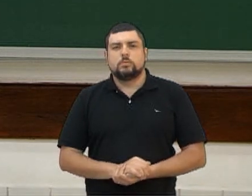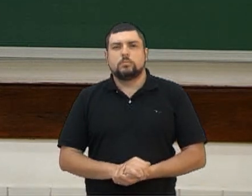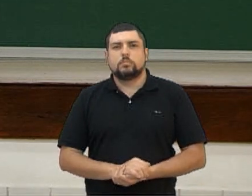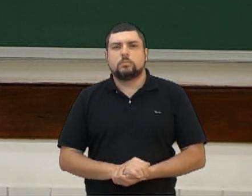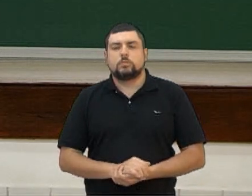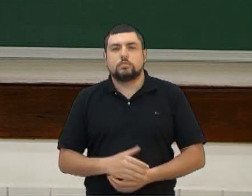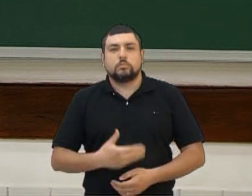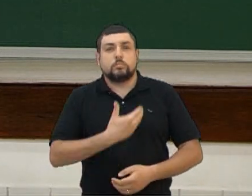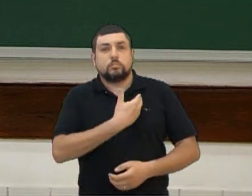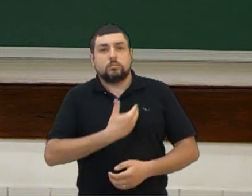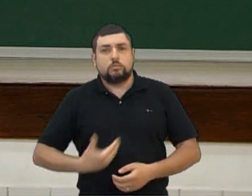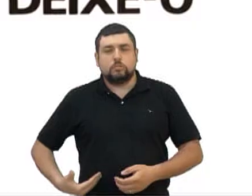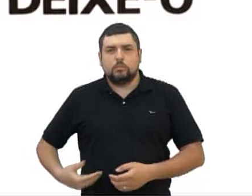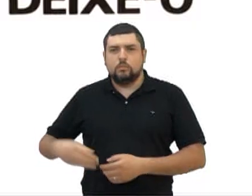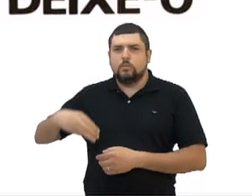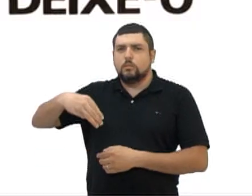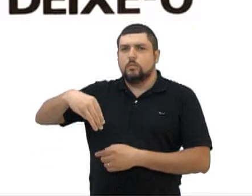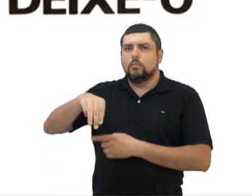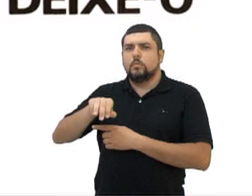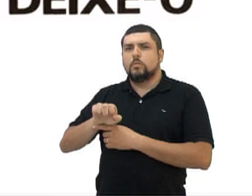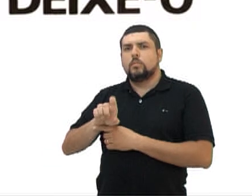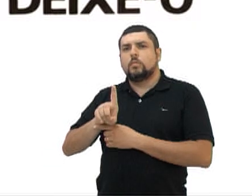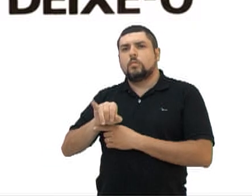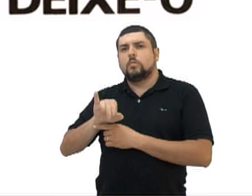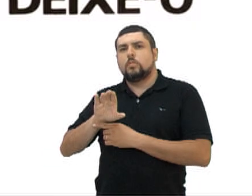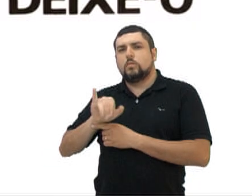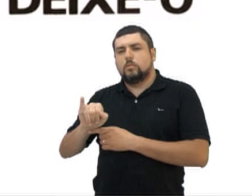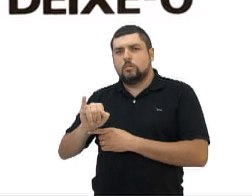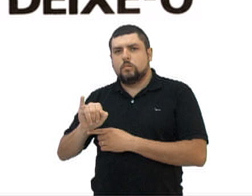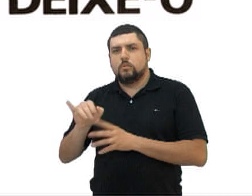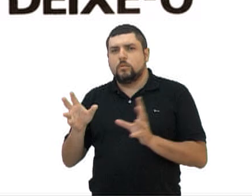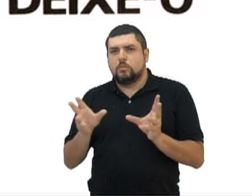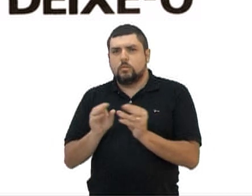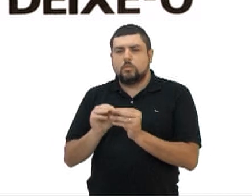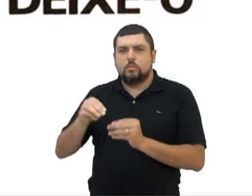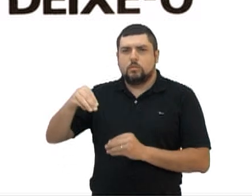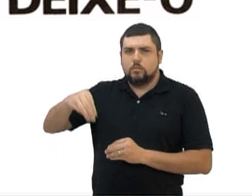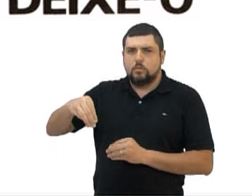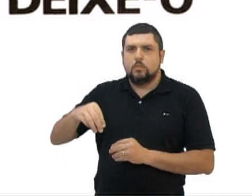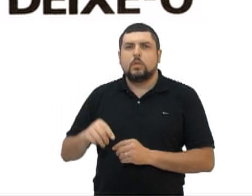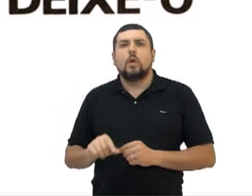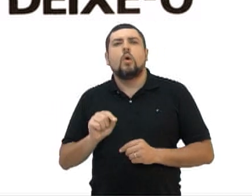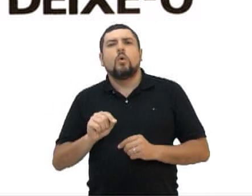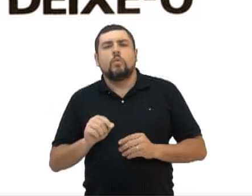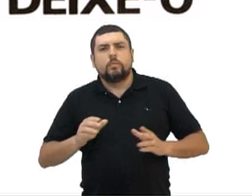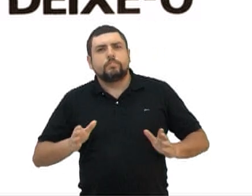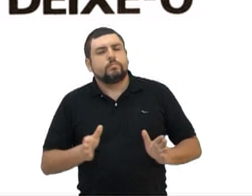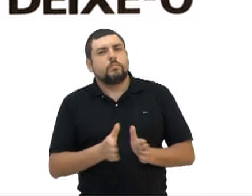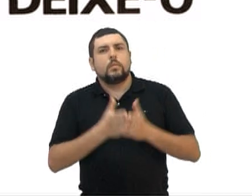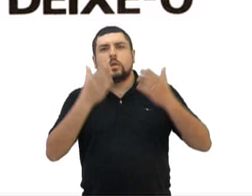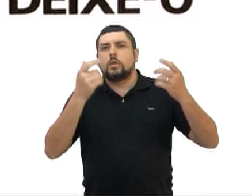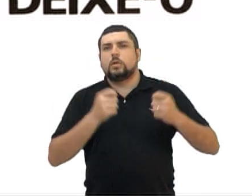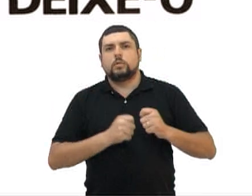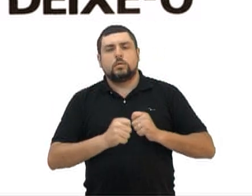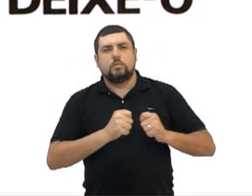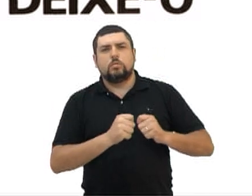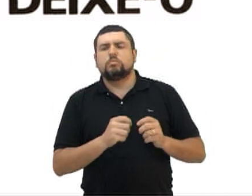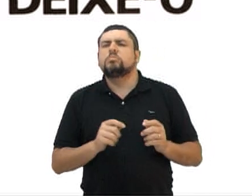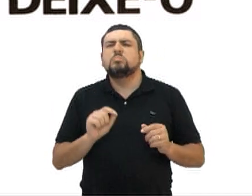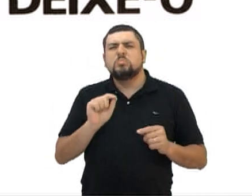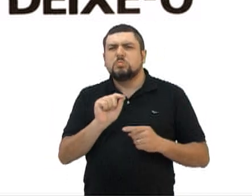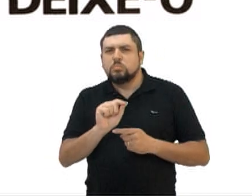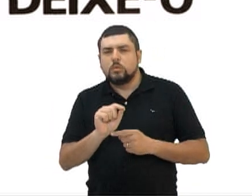Governo Médici. Então, esse governo ele é marcado pelo chamado milagre econômico. O que foi isso? O Brasil começou a